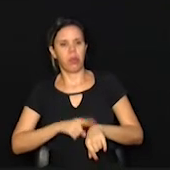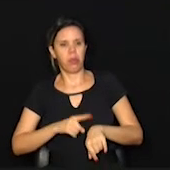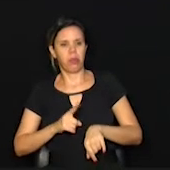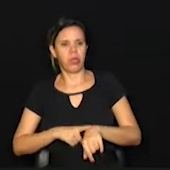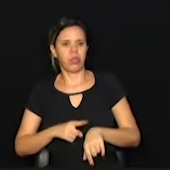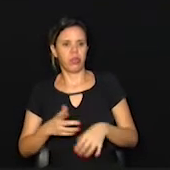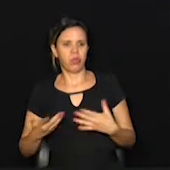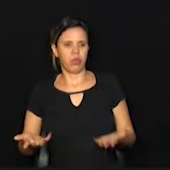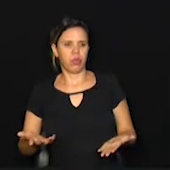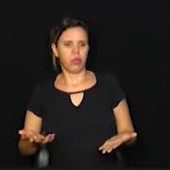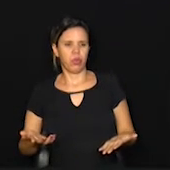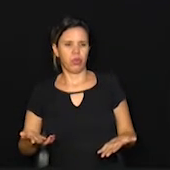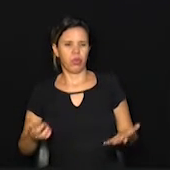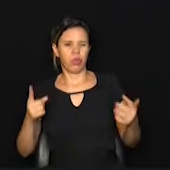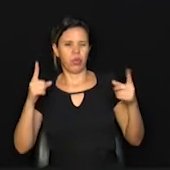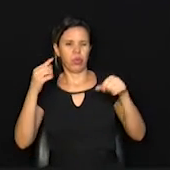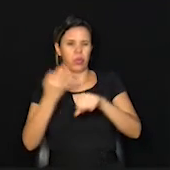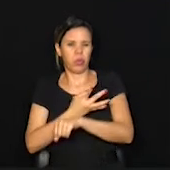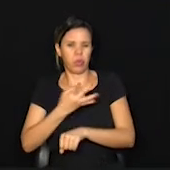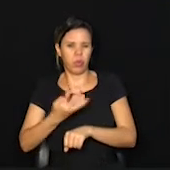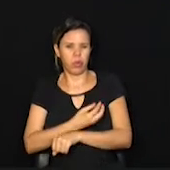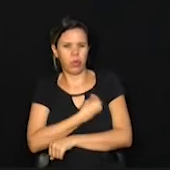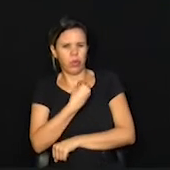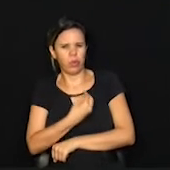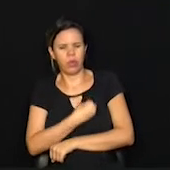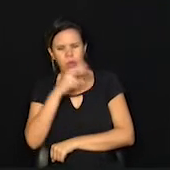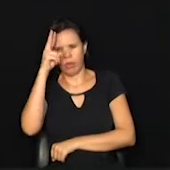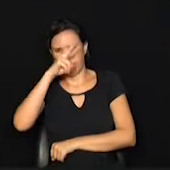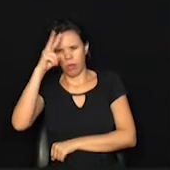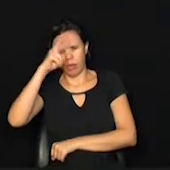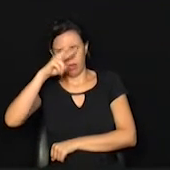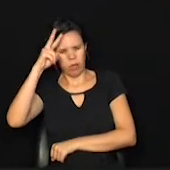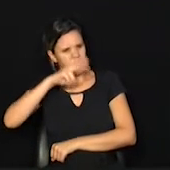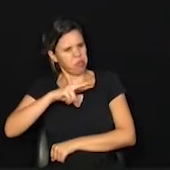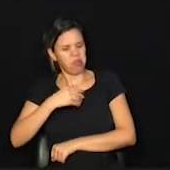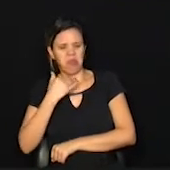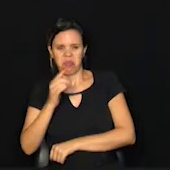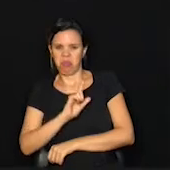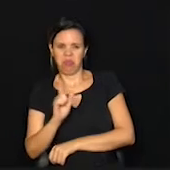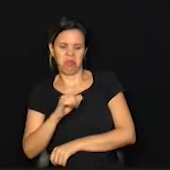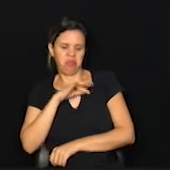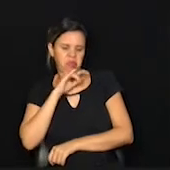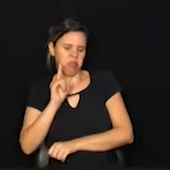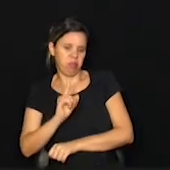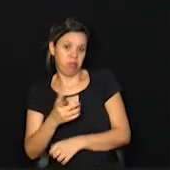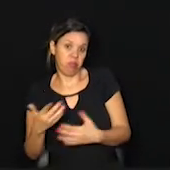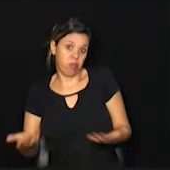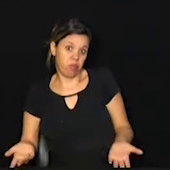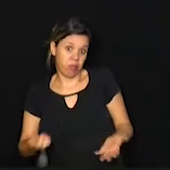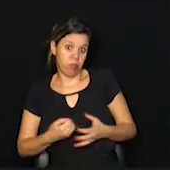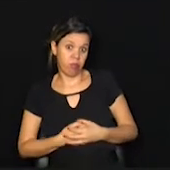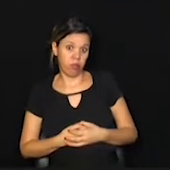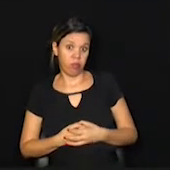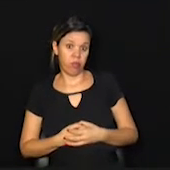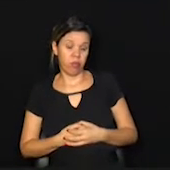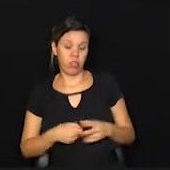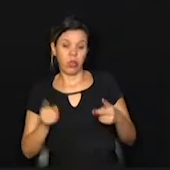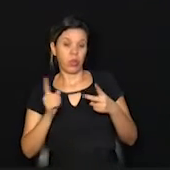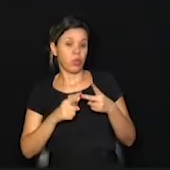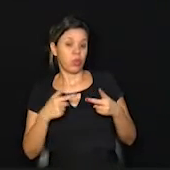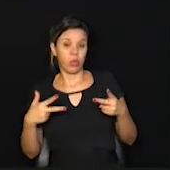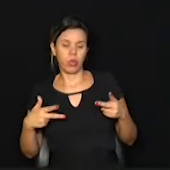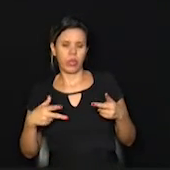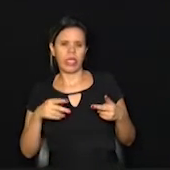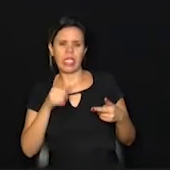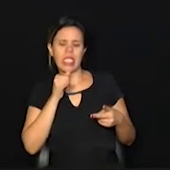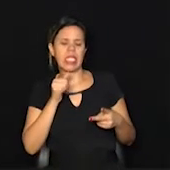momentos mais terríveis da vida ele vai ter lembranças que não vão ser tão terríveis assim né a segunda coisa